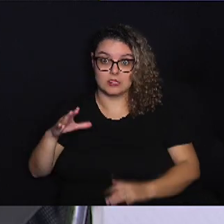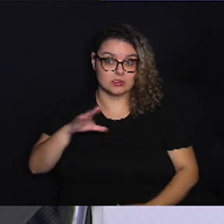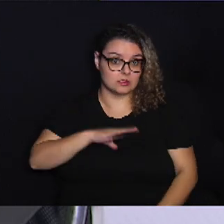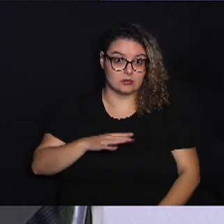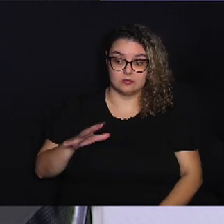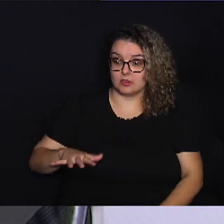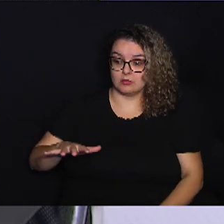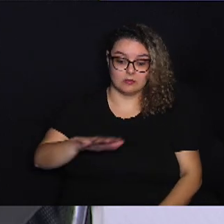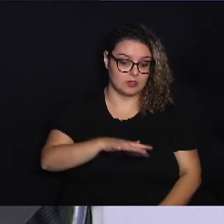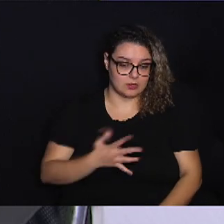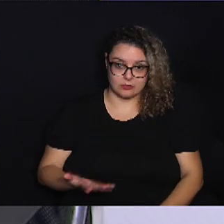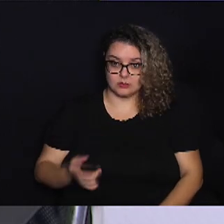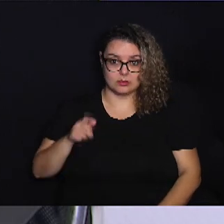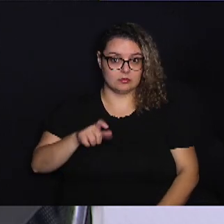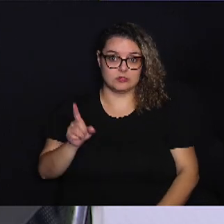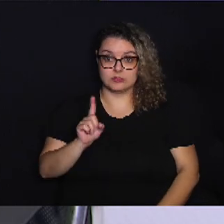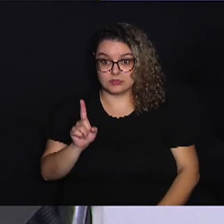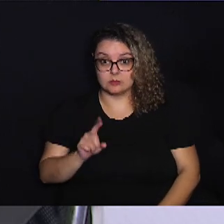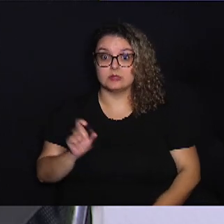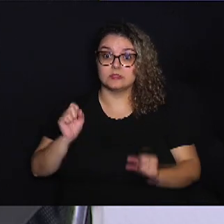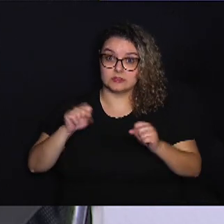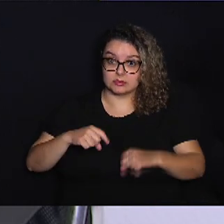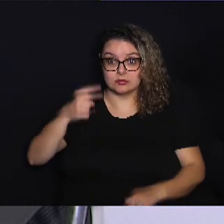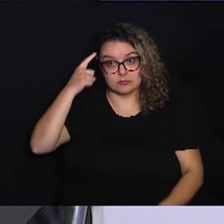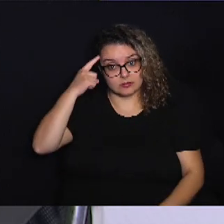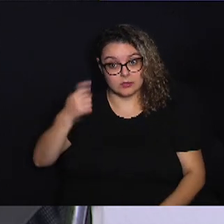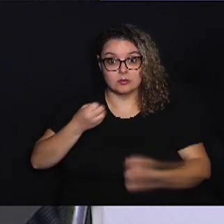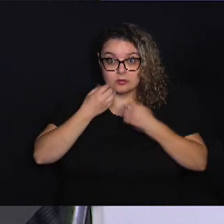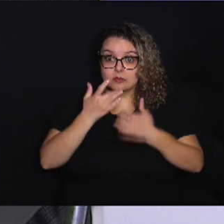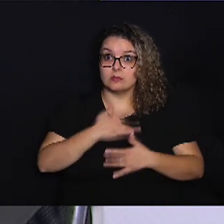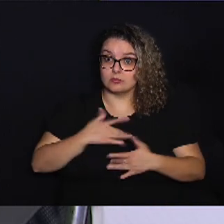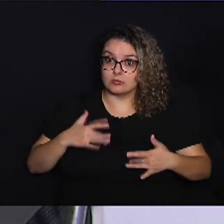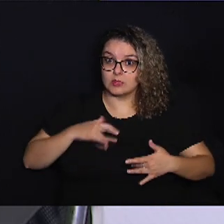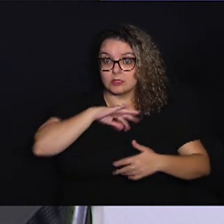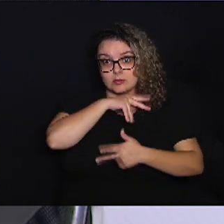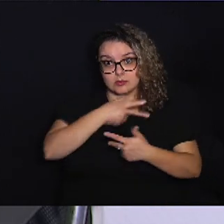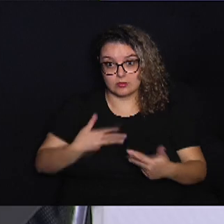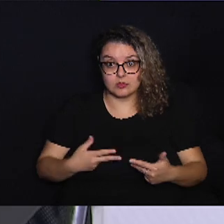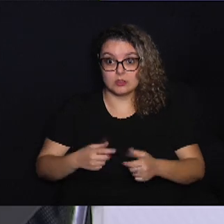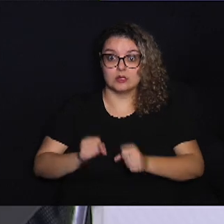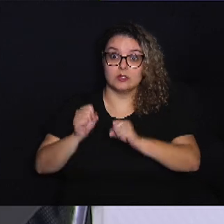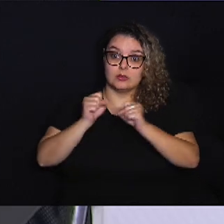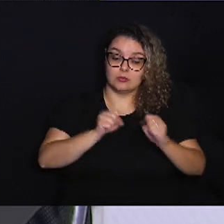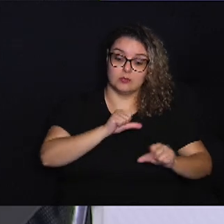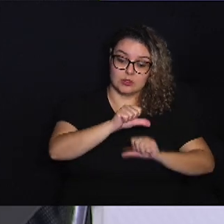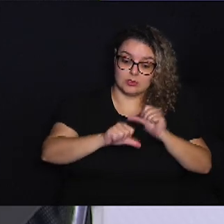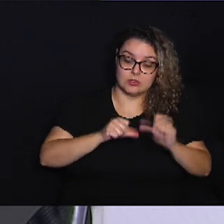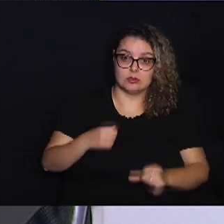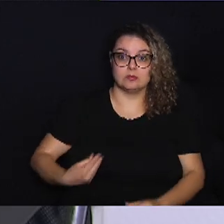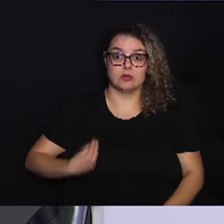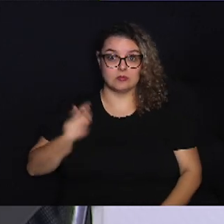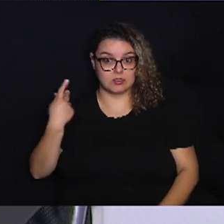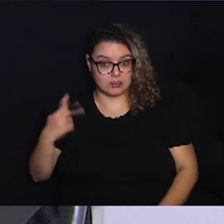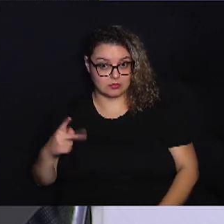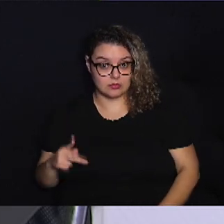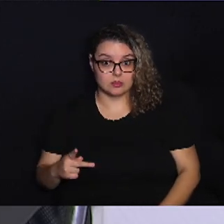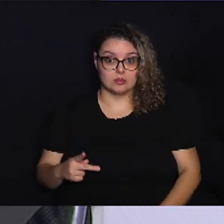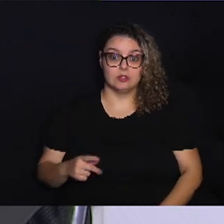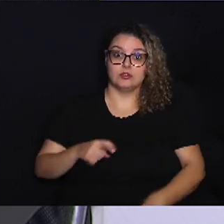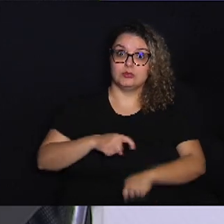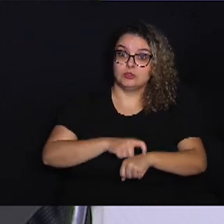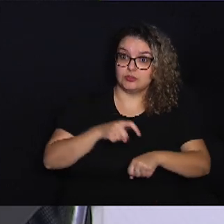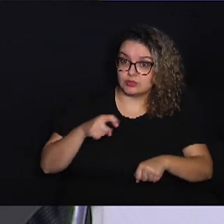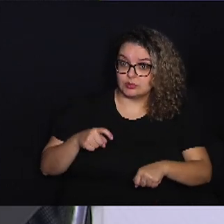região, na pessoa. E sim pensando no bem-estar desse animal e no poder de transformar transformar a vida dele, tirar de uma situação